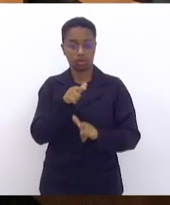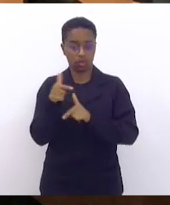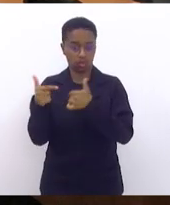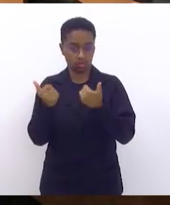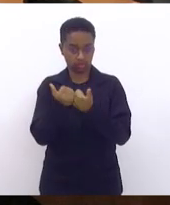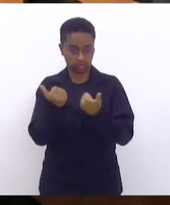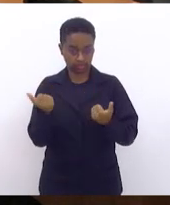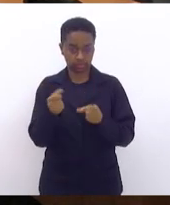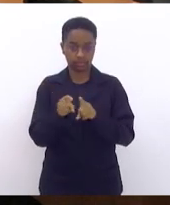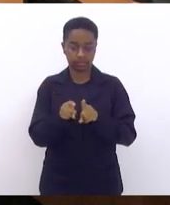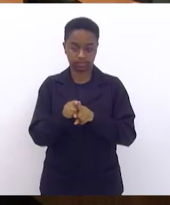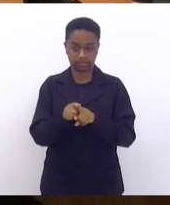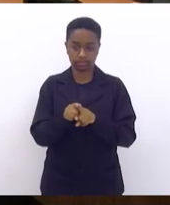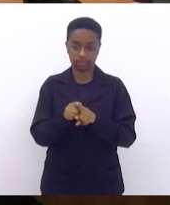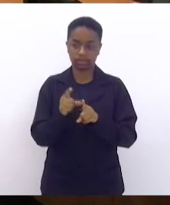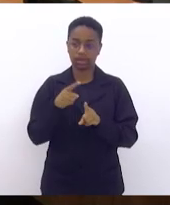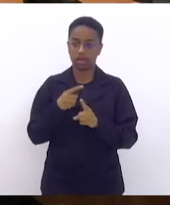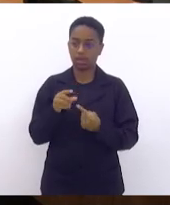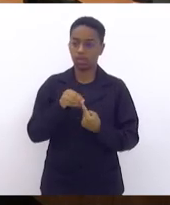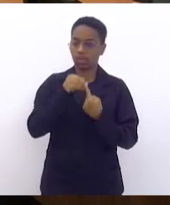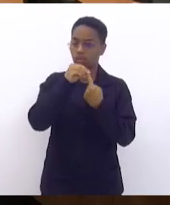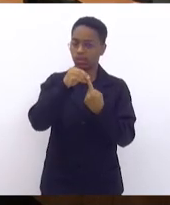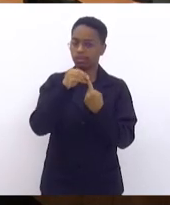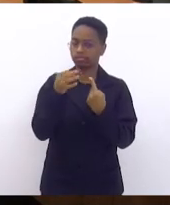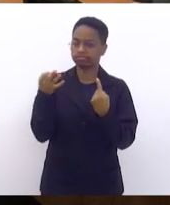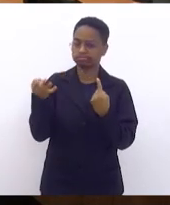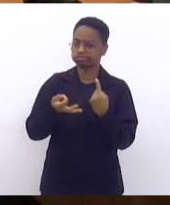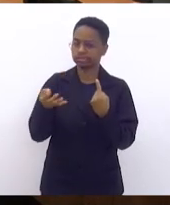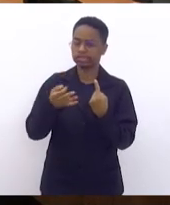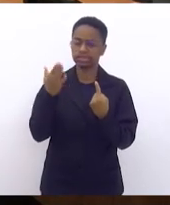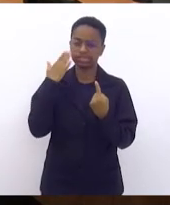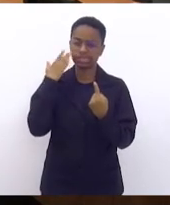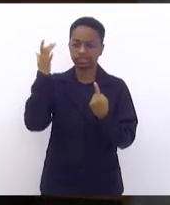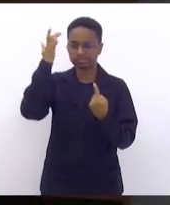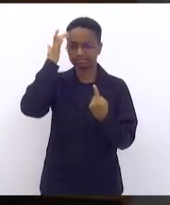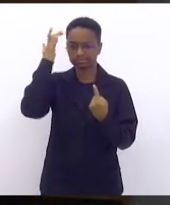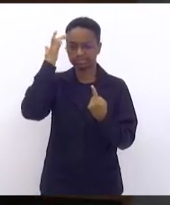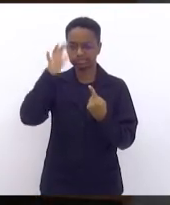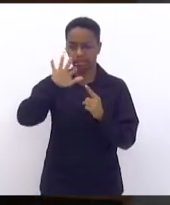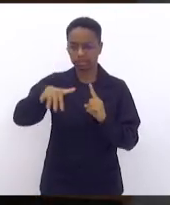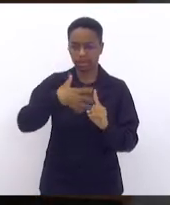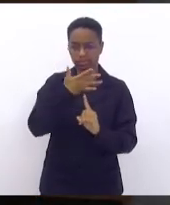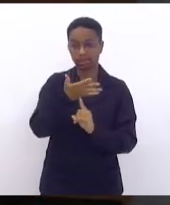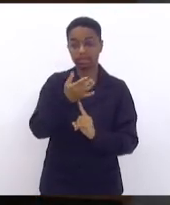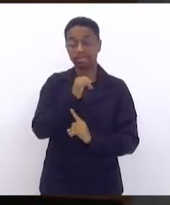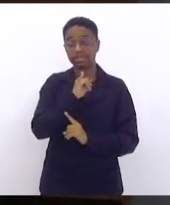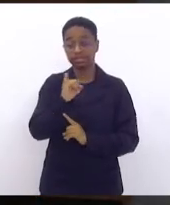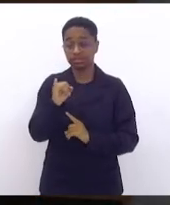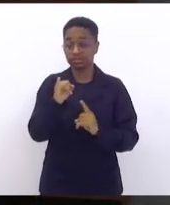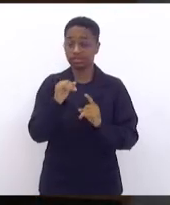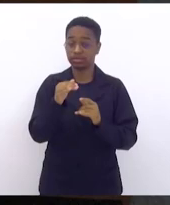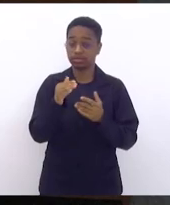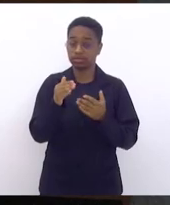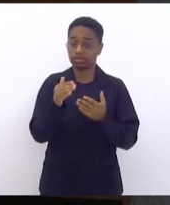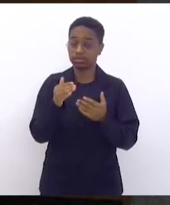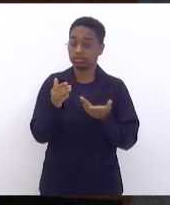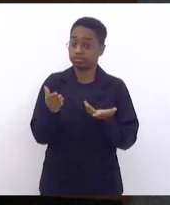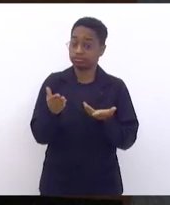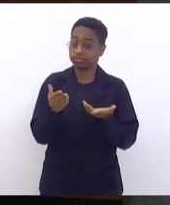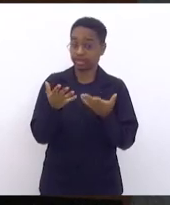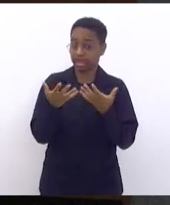assessores, uma espetacular, que sabe tudo de meio ambiente, se Vossa Excelência avocasse para si